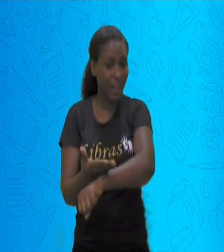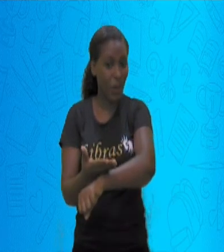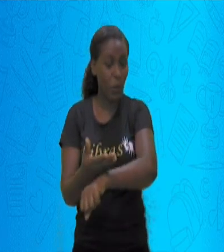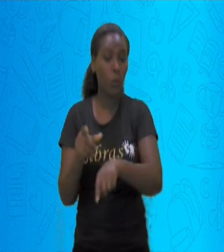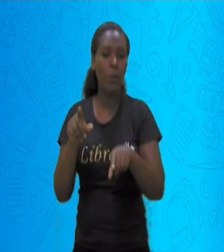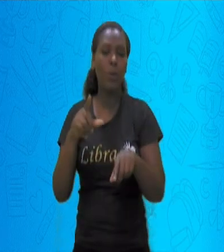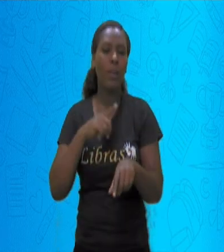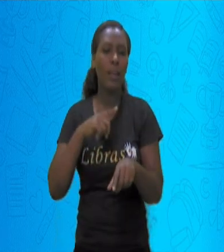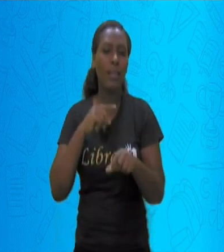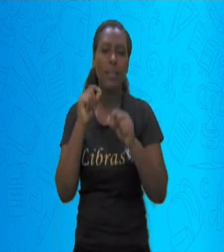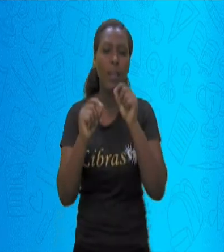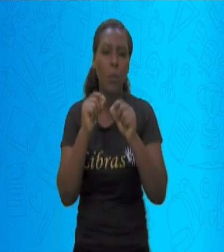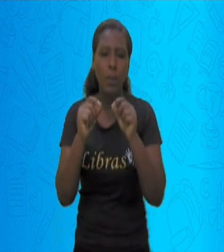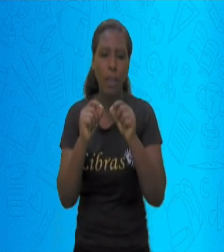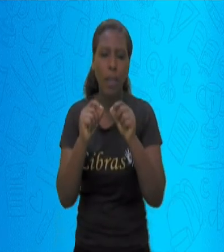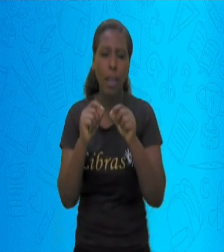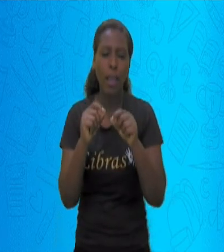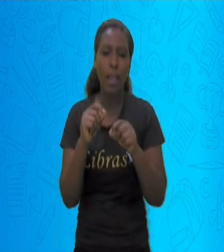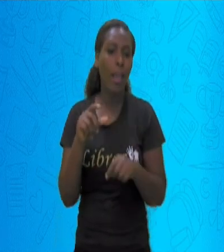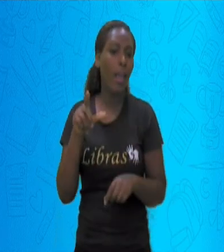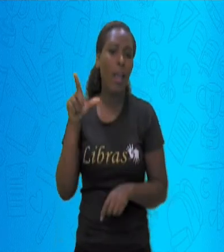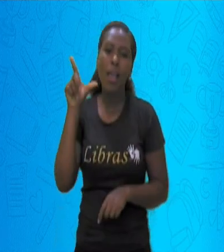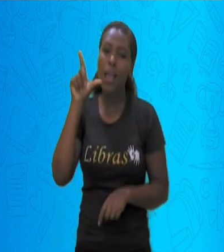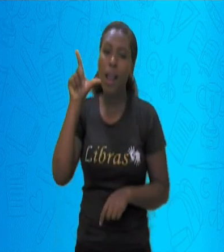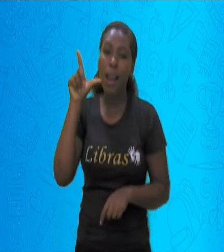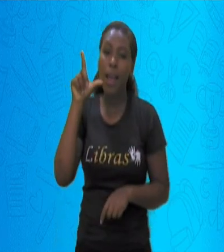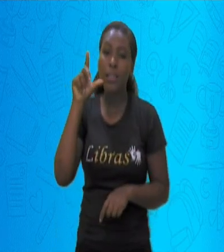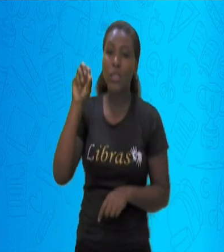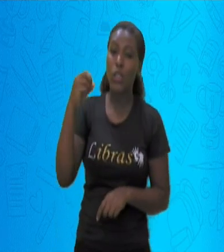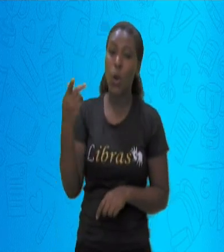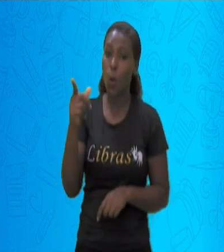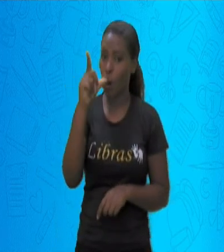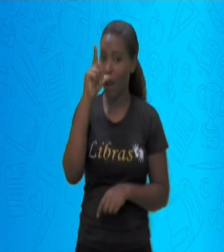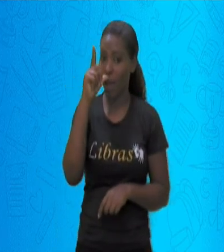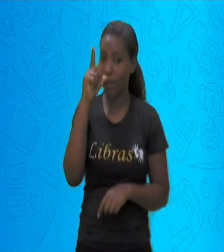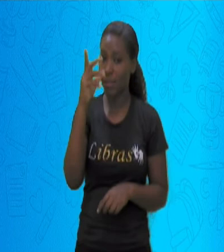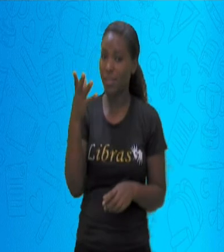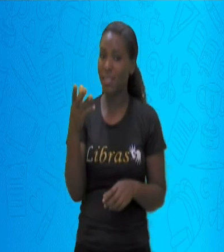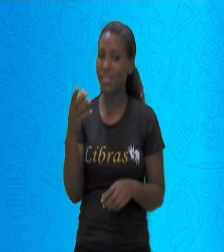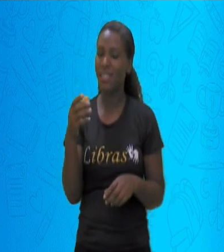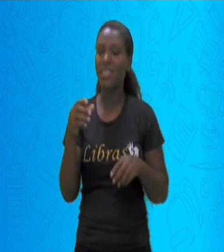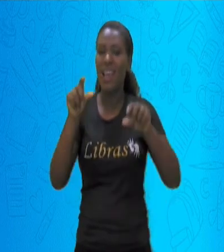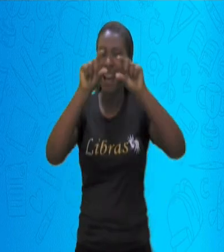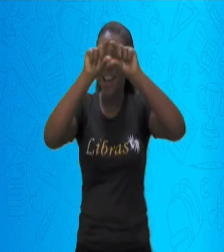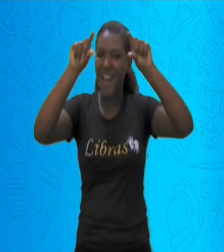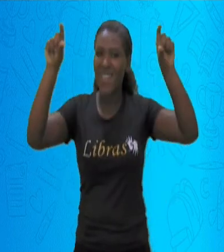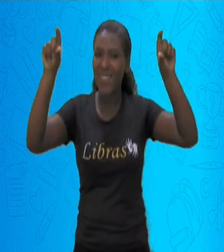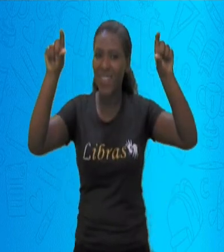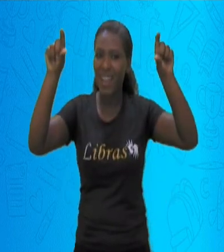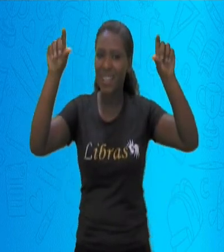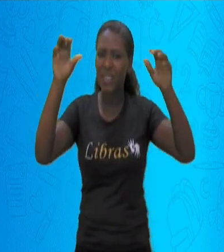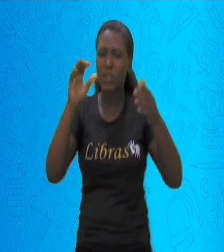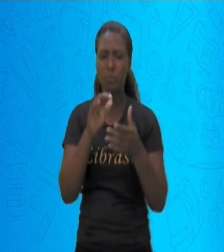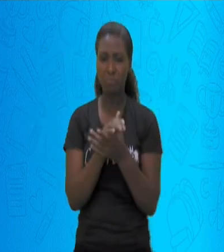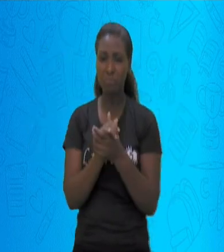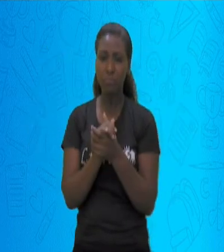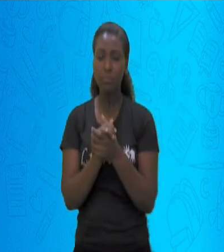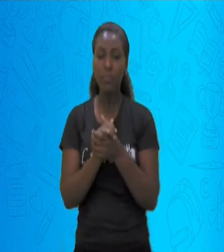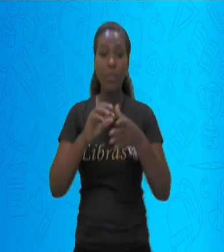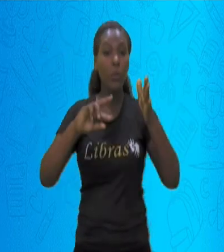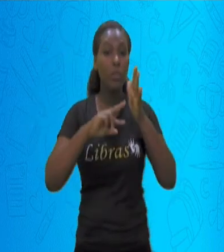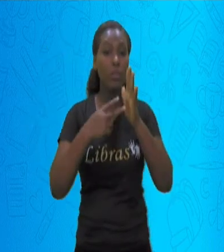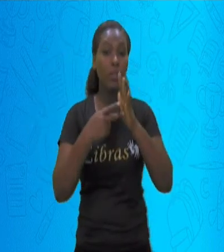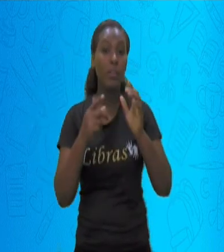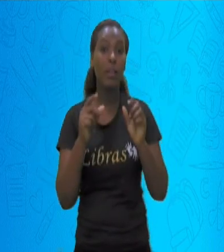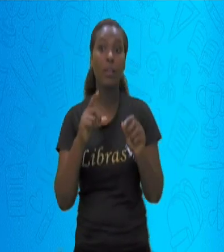latim, libertas quais será tamen. Essa frase, ela tem um significado para Minas